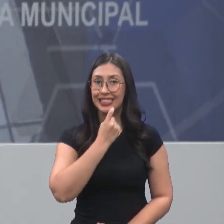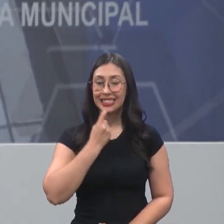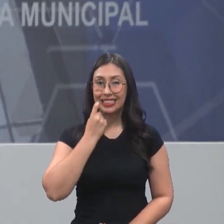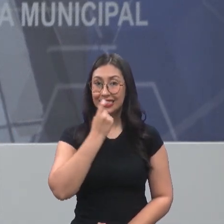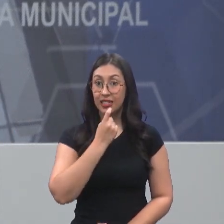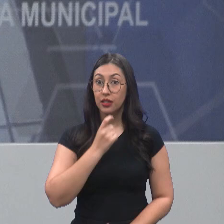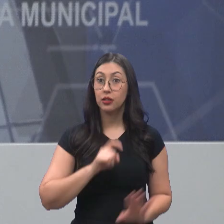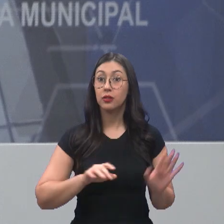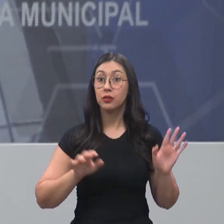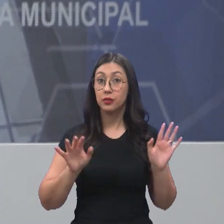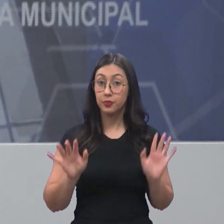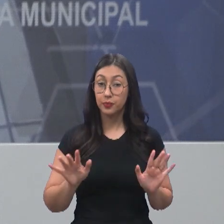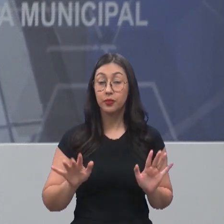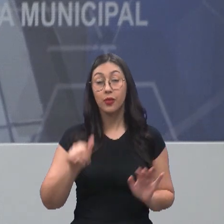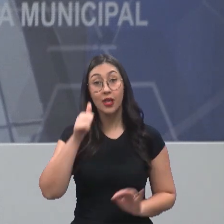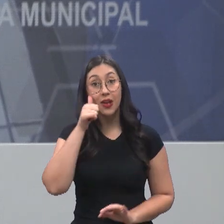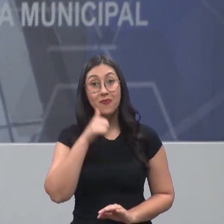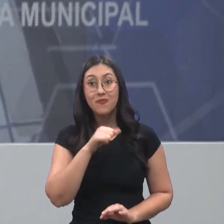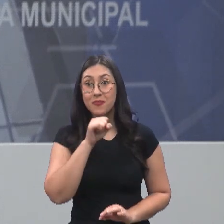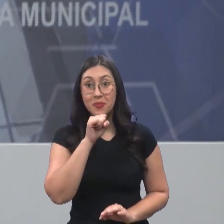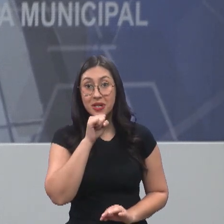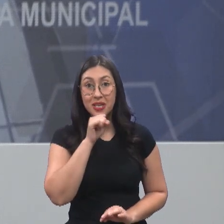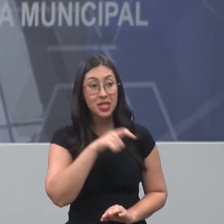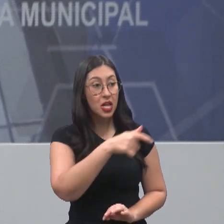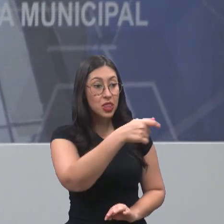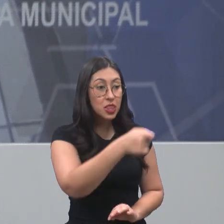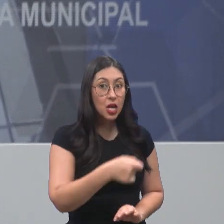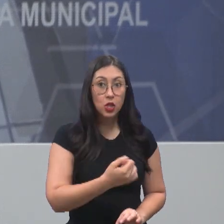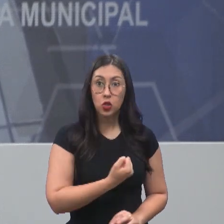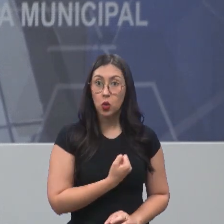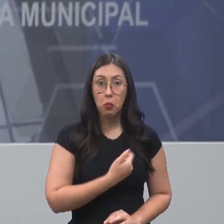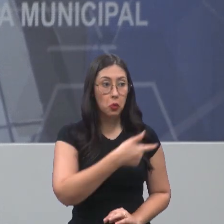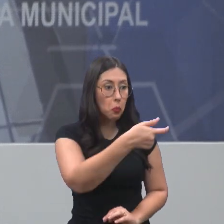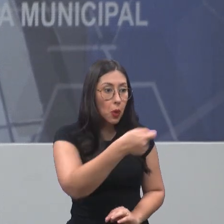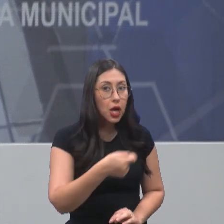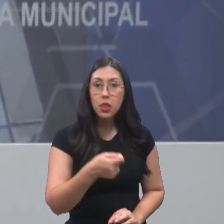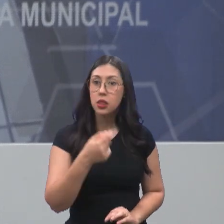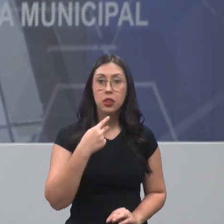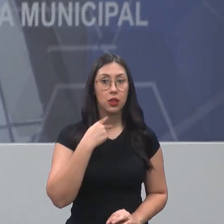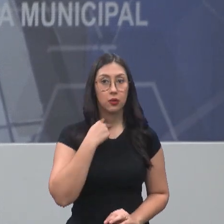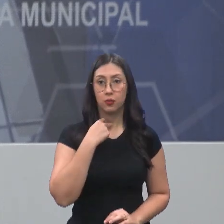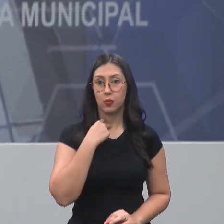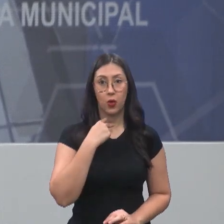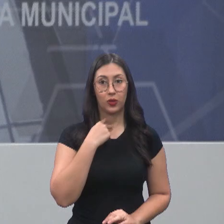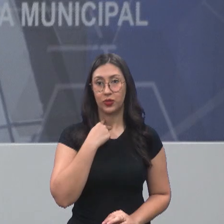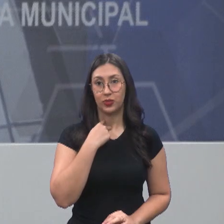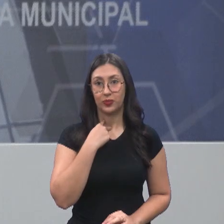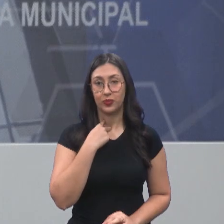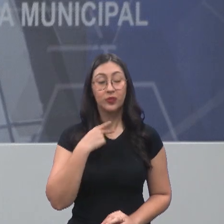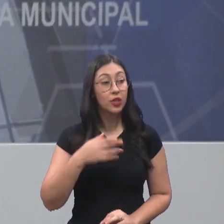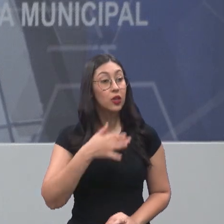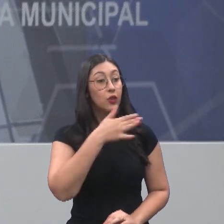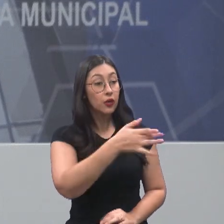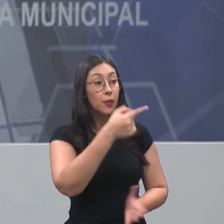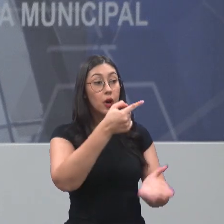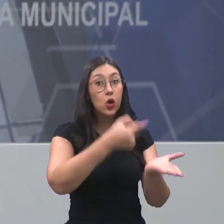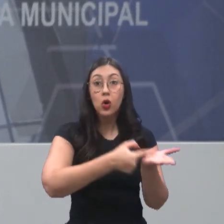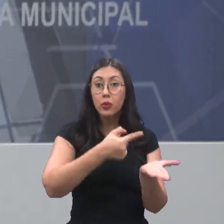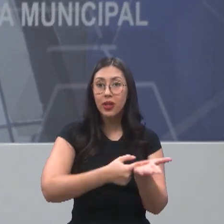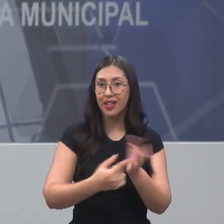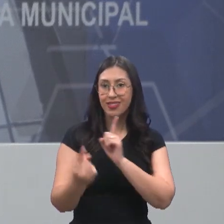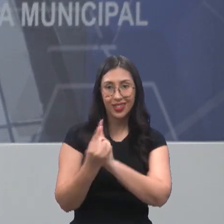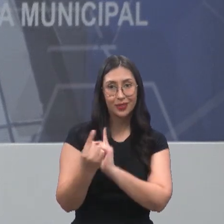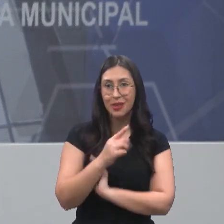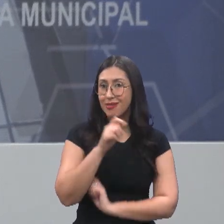Pasmem, essa mãe não pôde pegar a senha para os filhos. Ela foi para pegar a senha, para fazer a marcação, não era nem para atendimento,